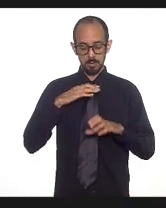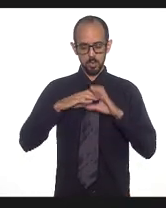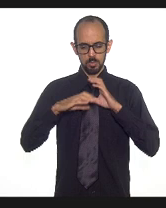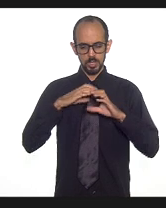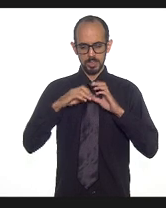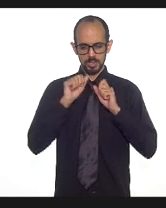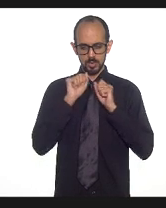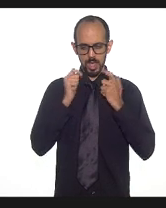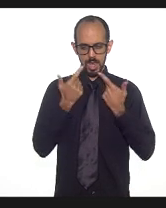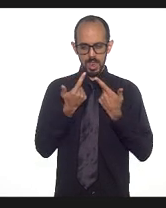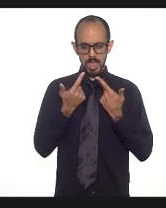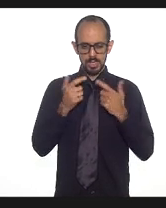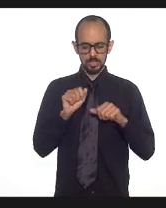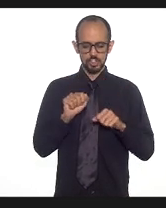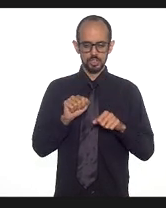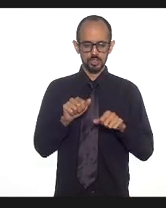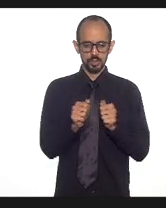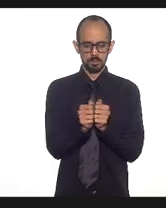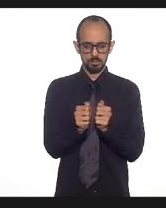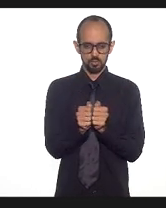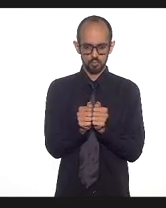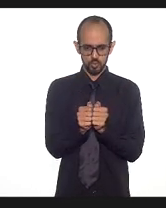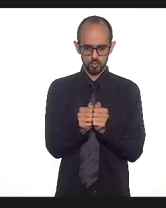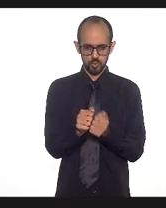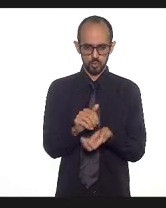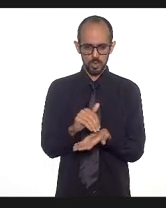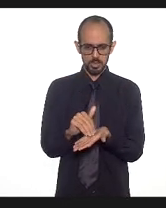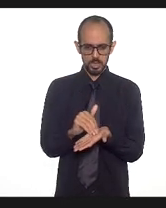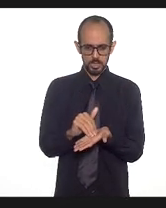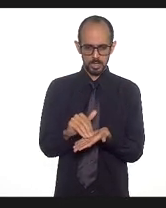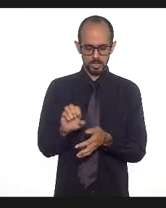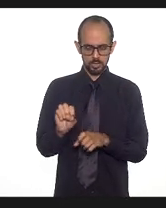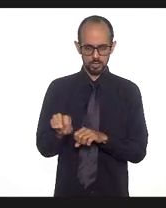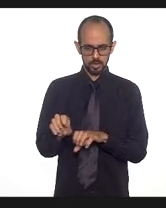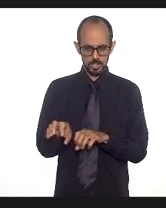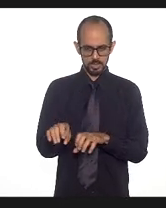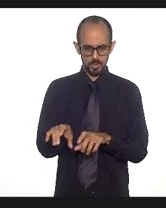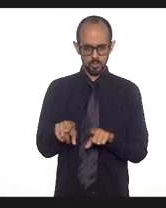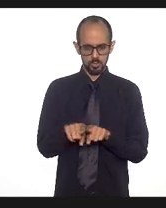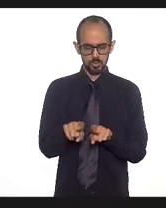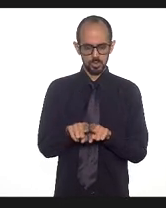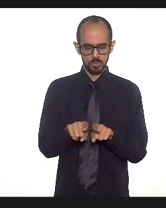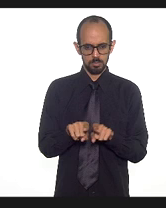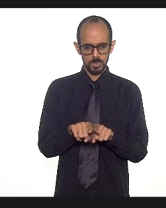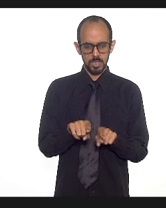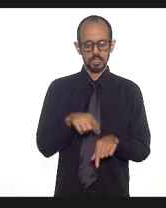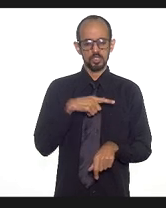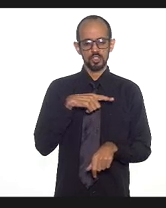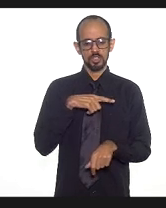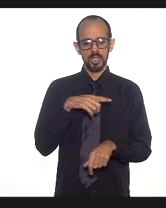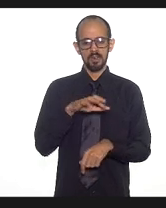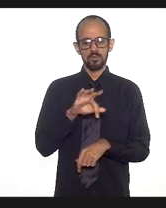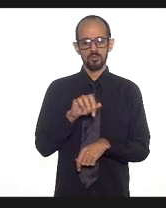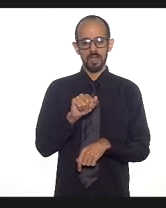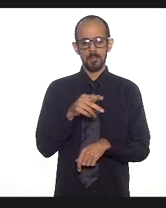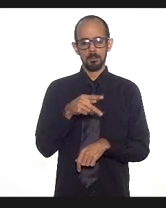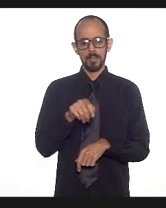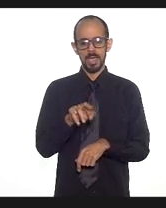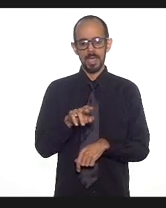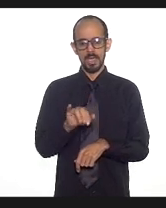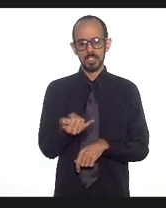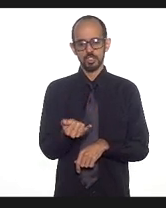forma. Dentro da Secretaria de Ciência e Tecnologia, temos uma vinculada que é a FAPERJ, que também parece que já trabalha dessa